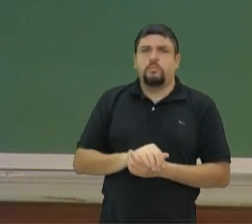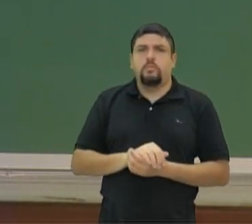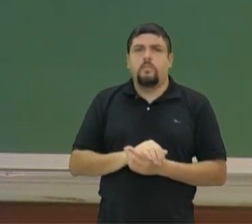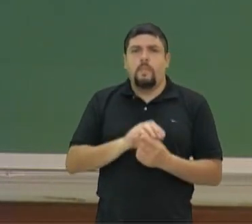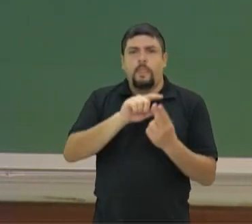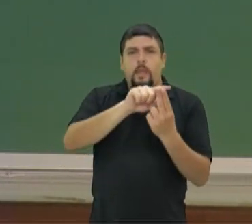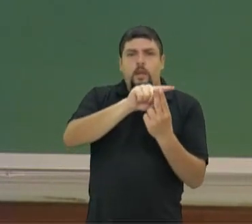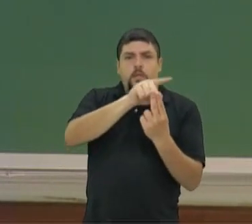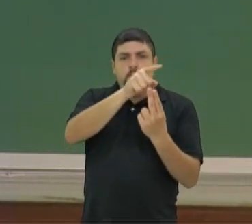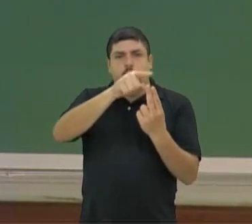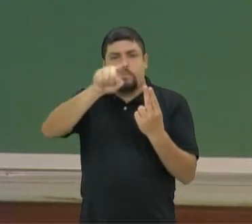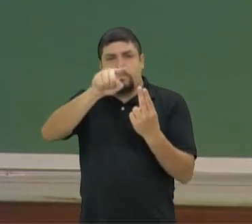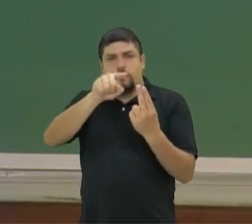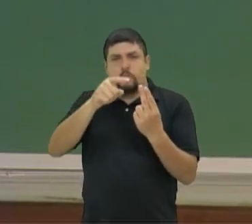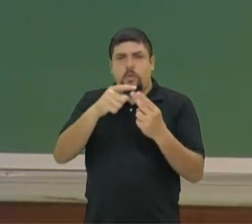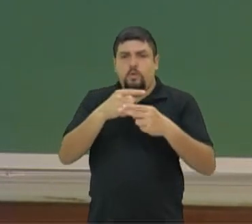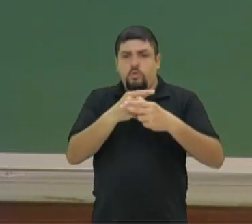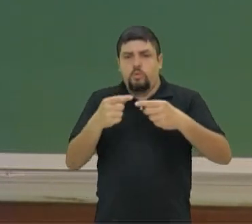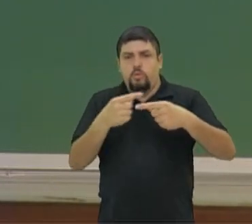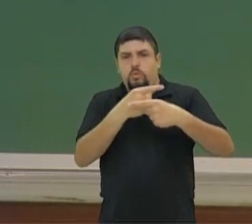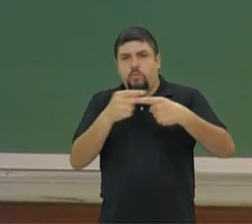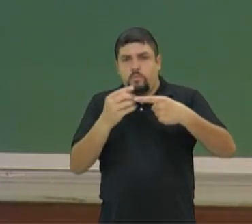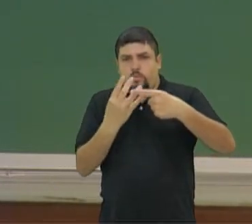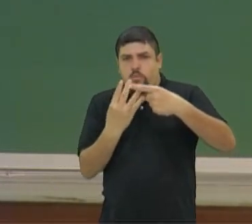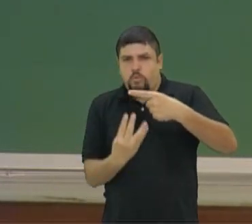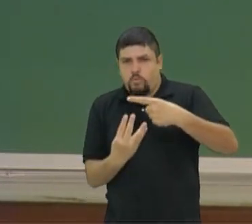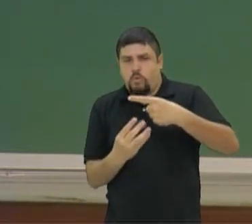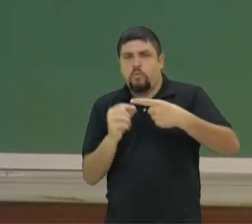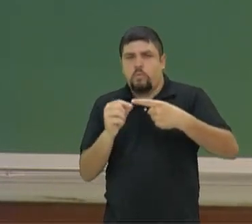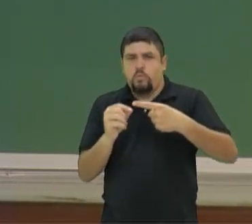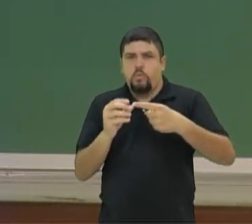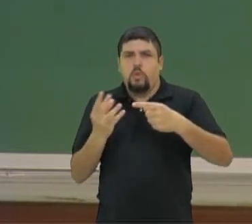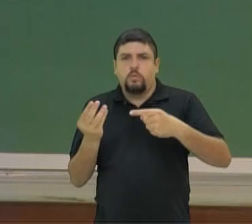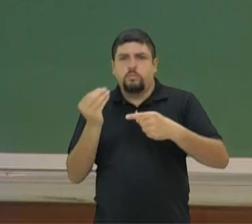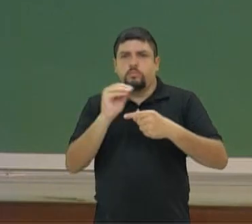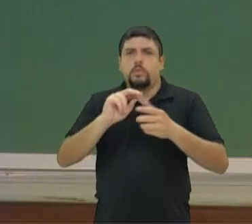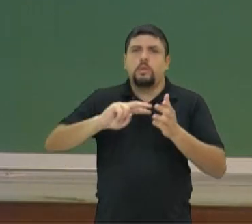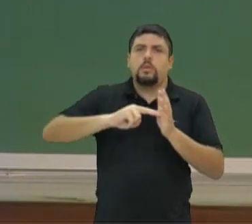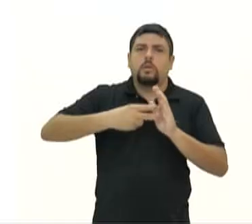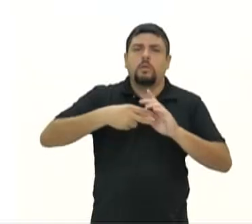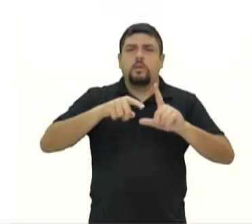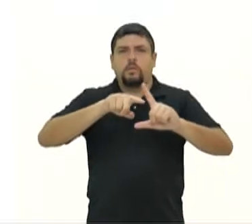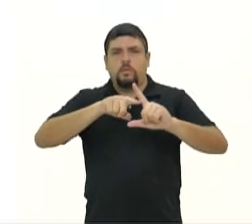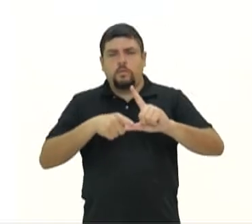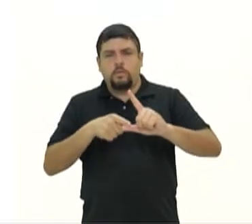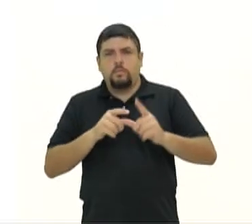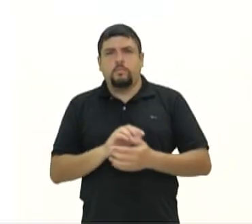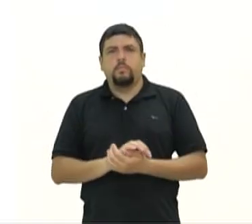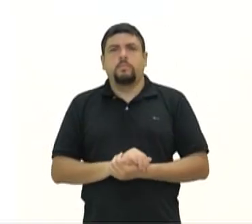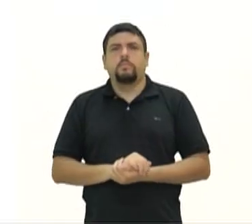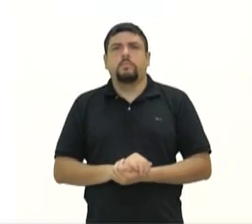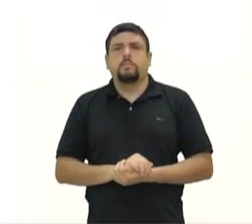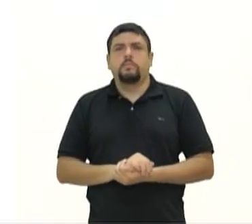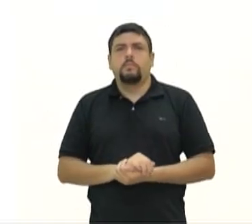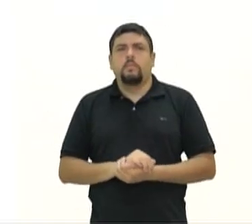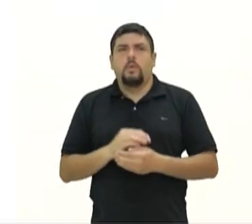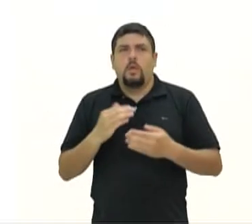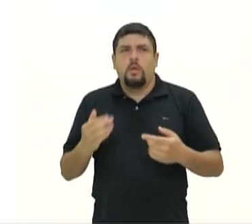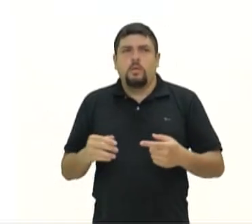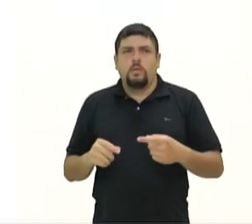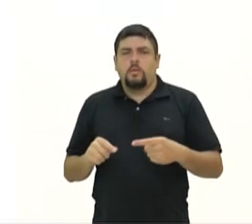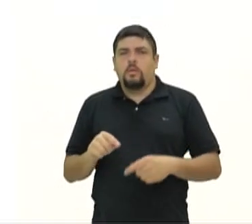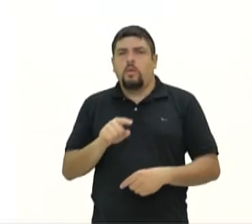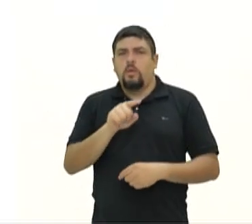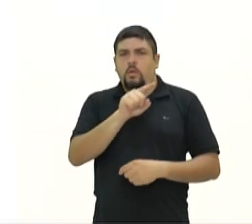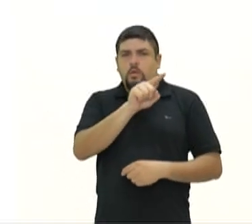de 180 por 4. Logo, você tem um ângulo formado. Vamos lá. A divisão desse Z1 pelo Z2, pelo segundo complexo, que é